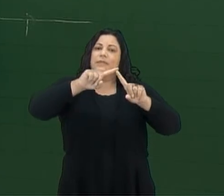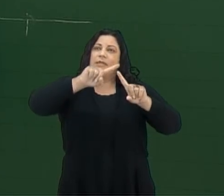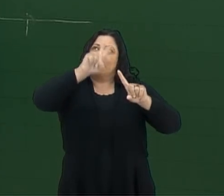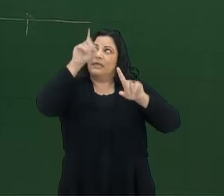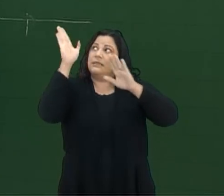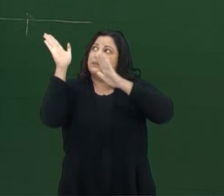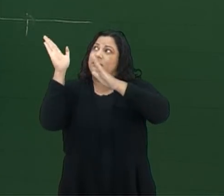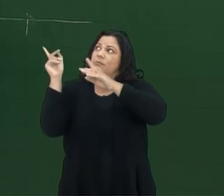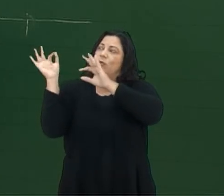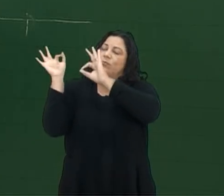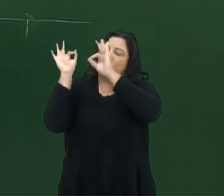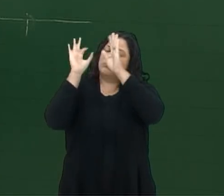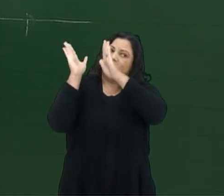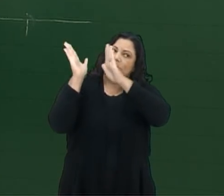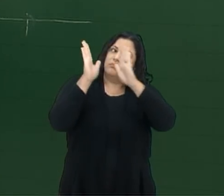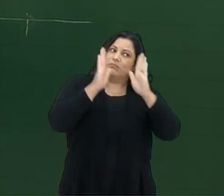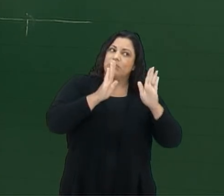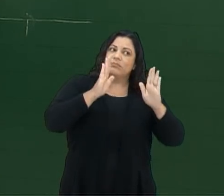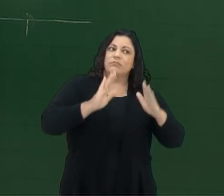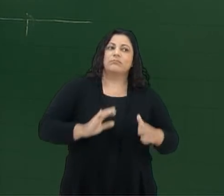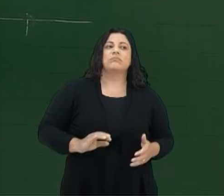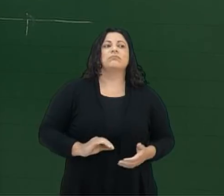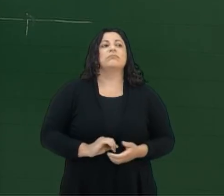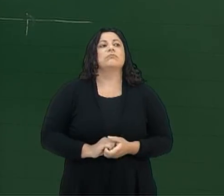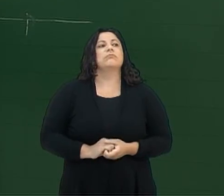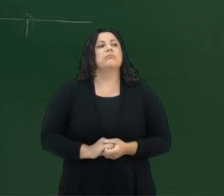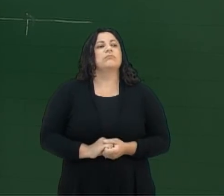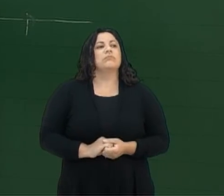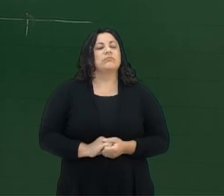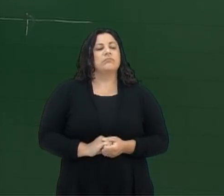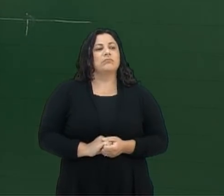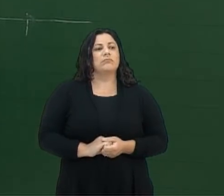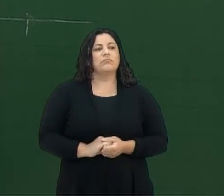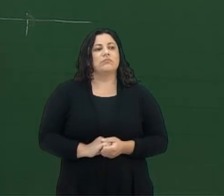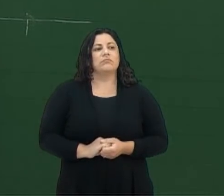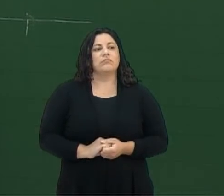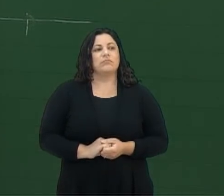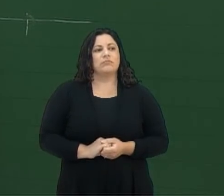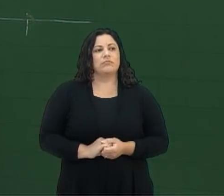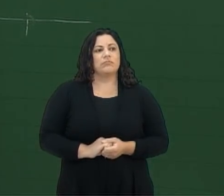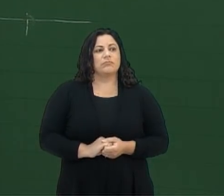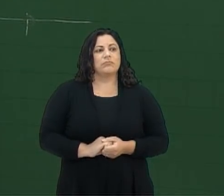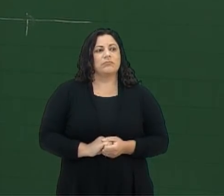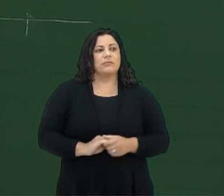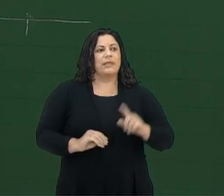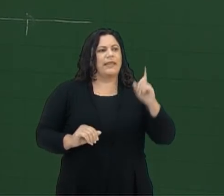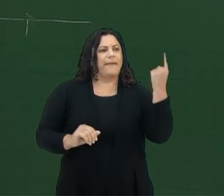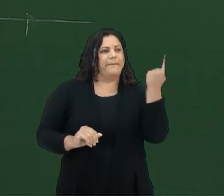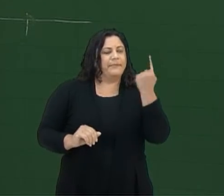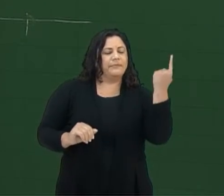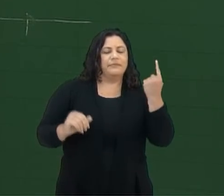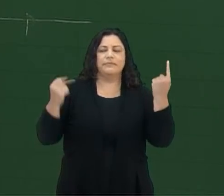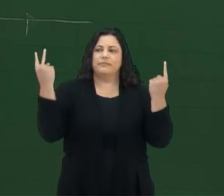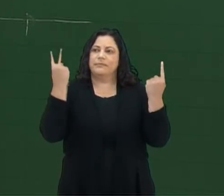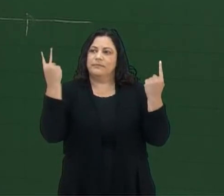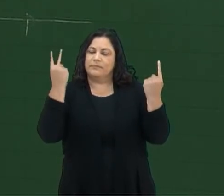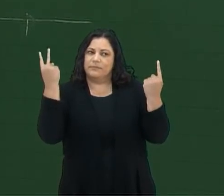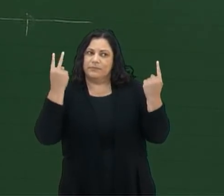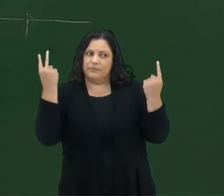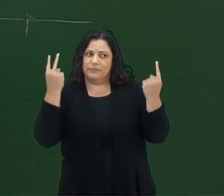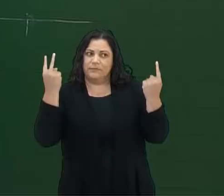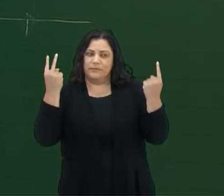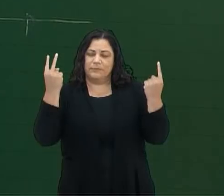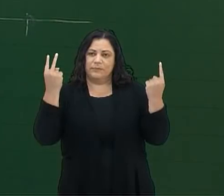lá e aqui, na primeira reta perpendicular e na segunda reta perpendicular. Marquei as